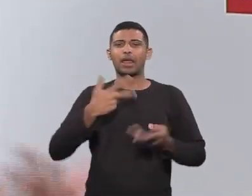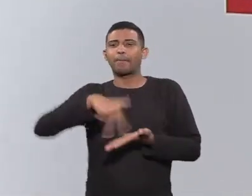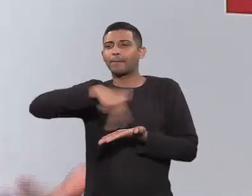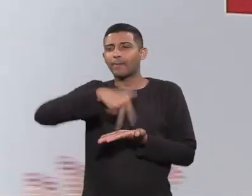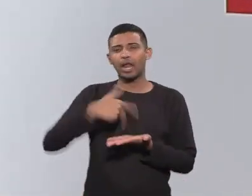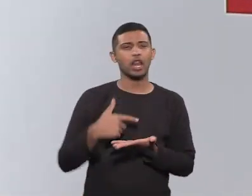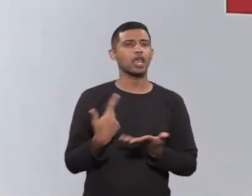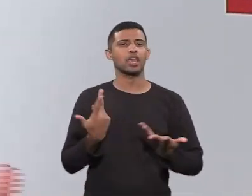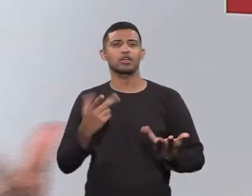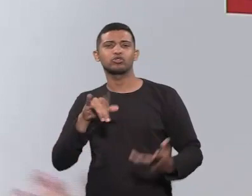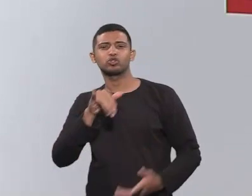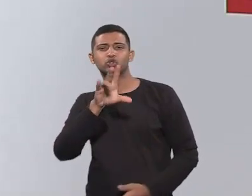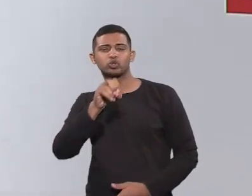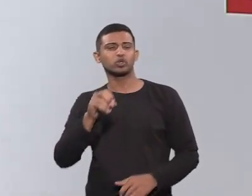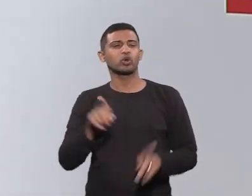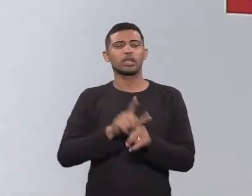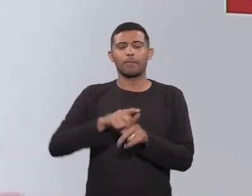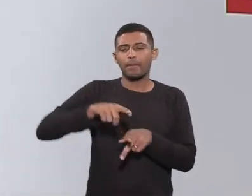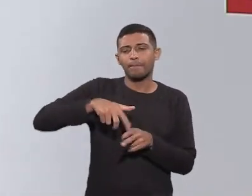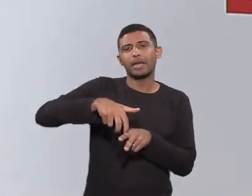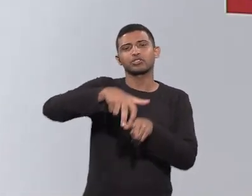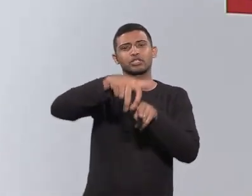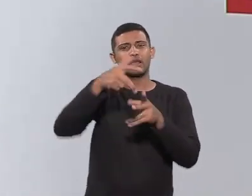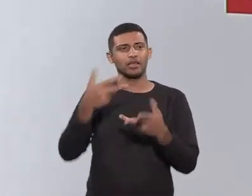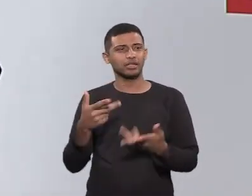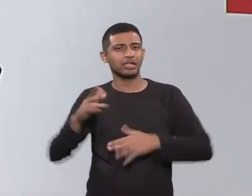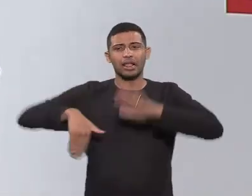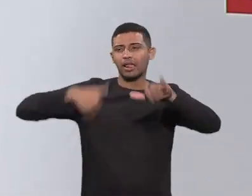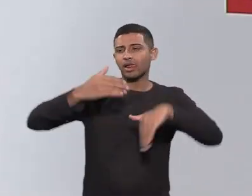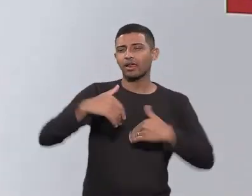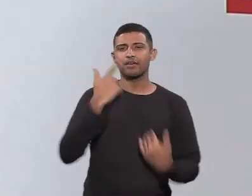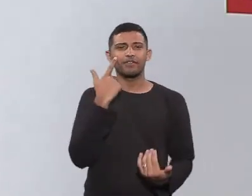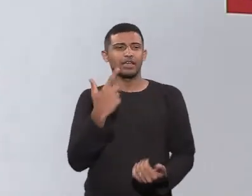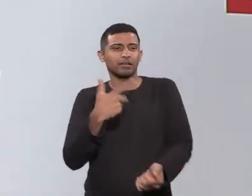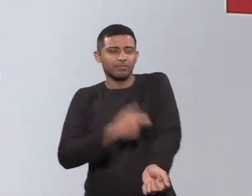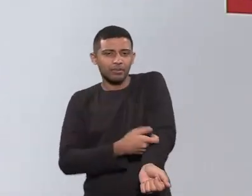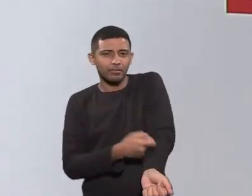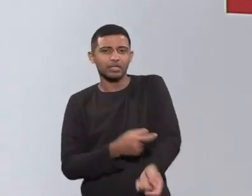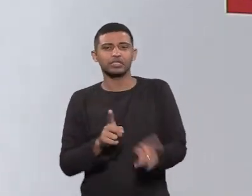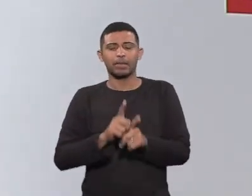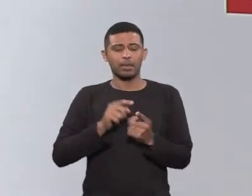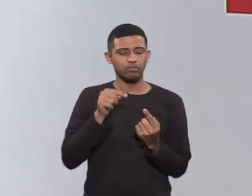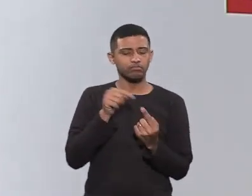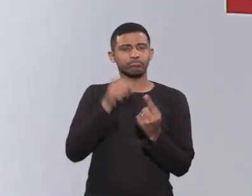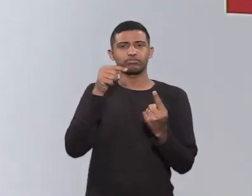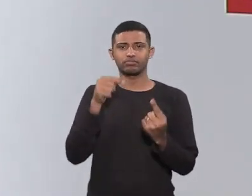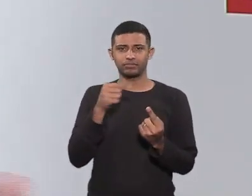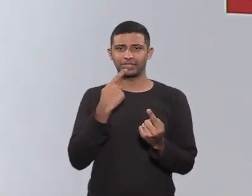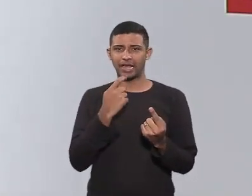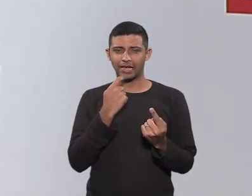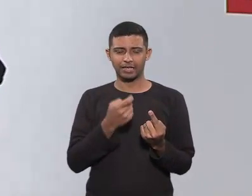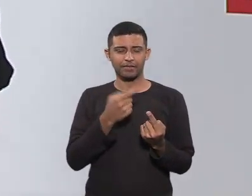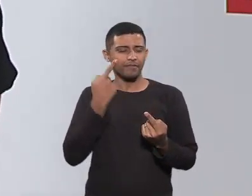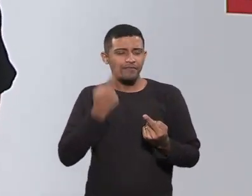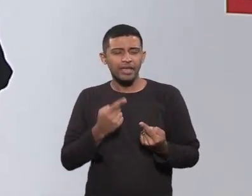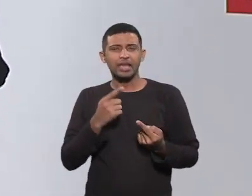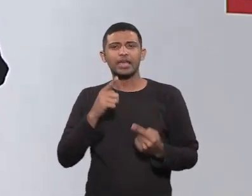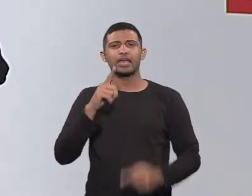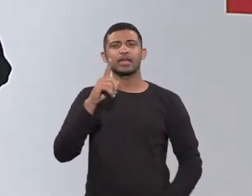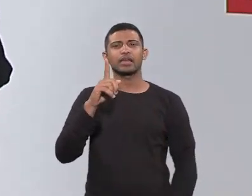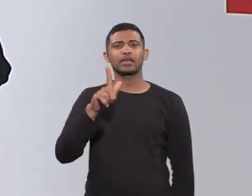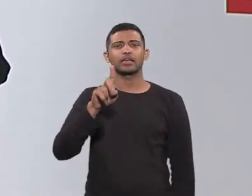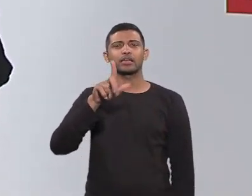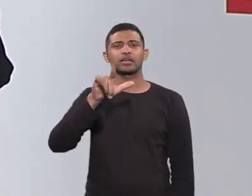balé, fazem judô, natação, andam de patinete. E, além de tudo, elas aplicam insulina e furam o dedinho para medir a glicemia. Isso também é parte da